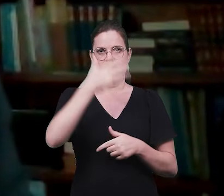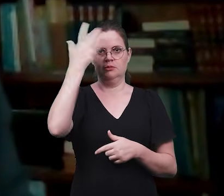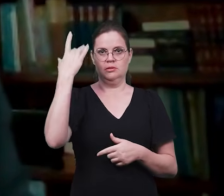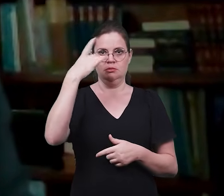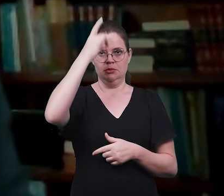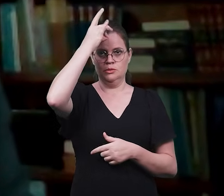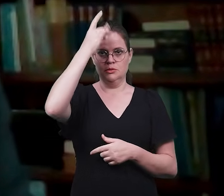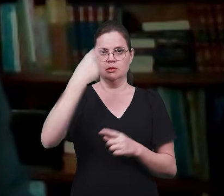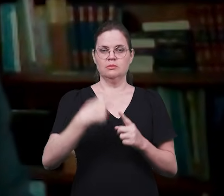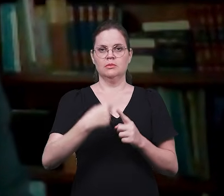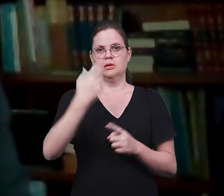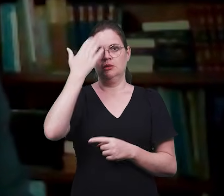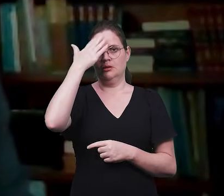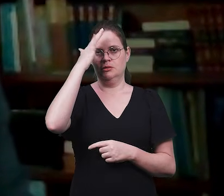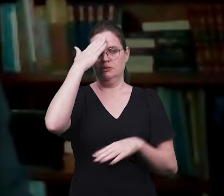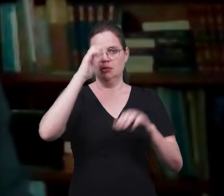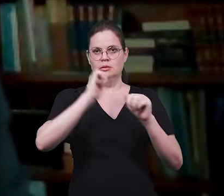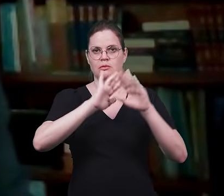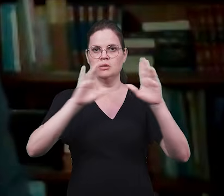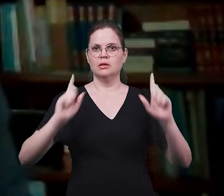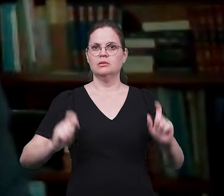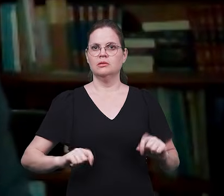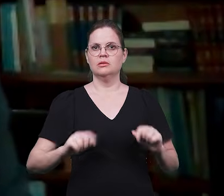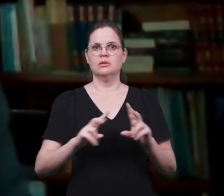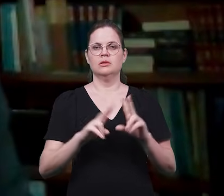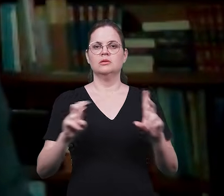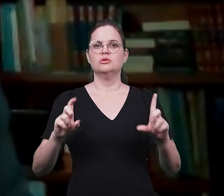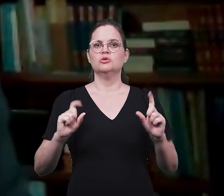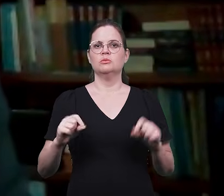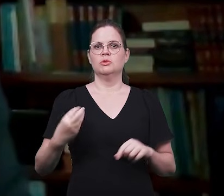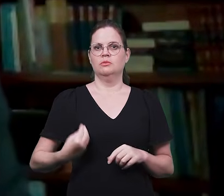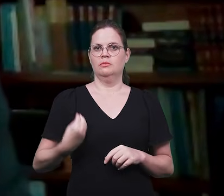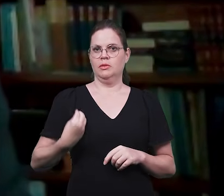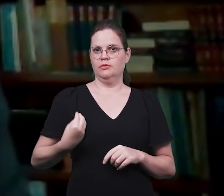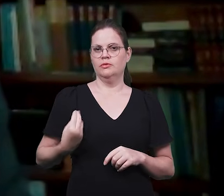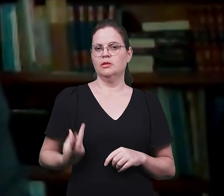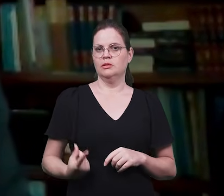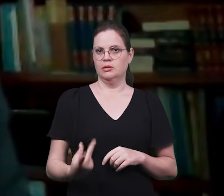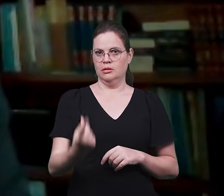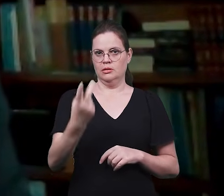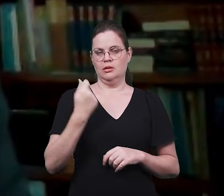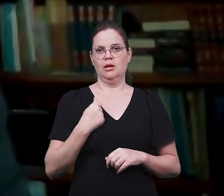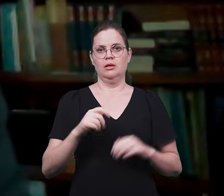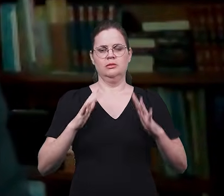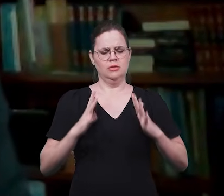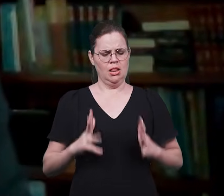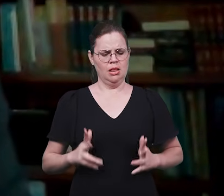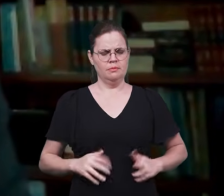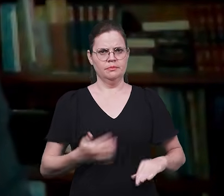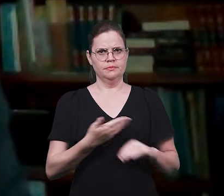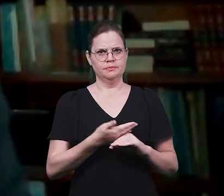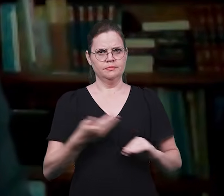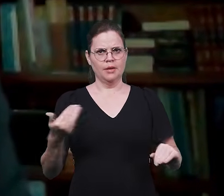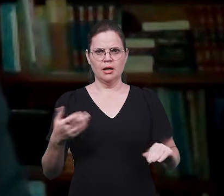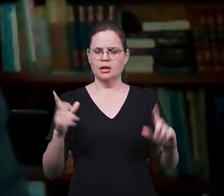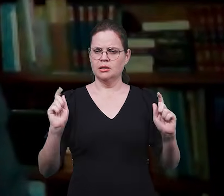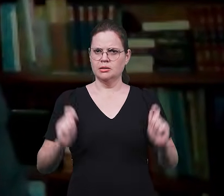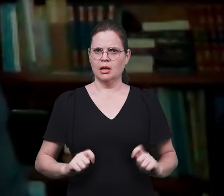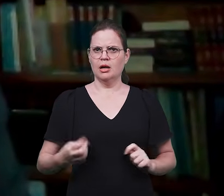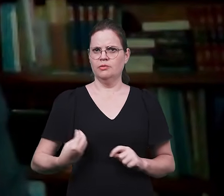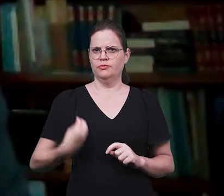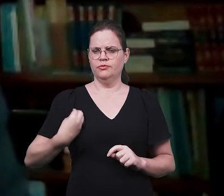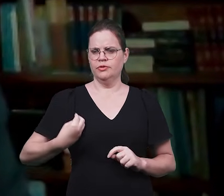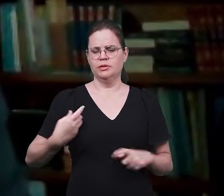a operação do Espírito Santo, né? Que nos leva ao entendimento de uma redenção, de uma vida de santificação, de